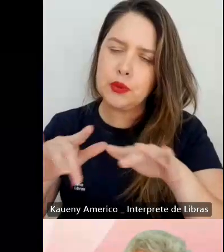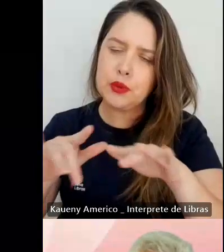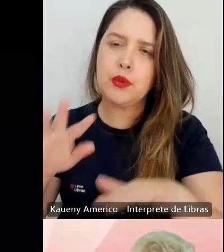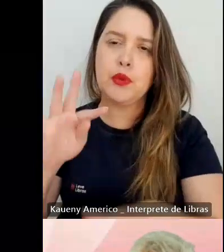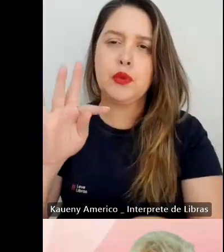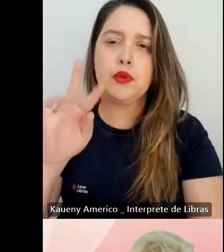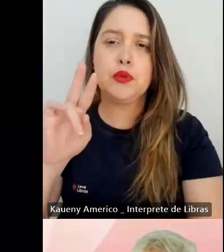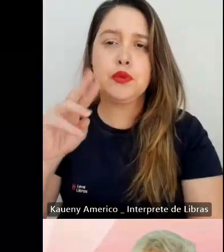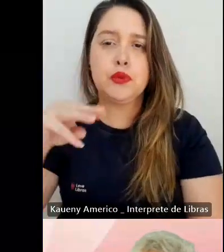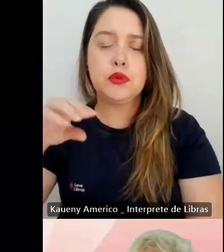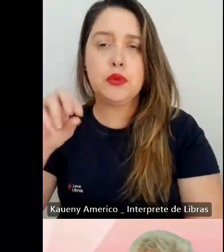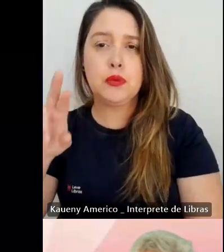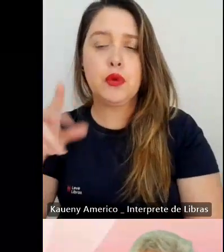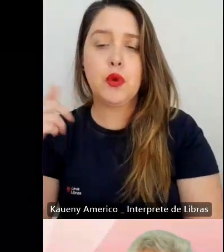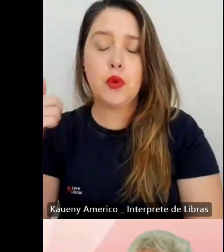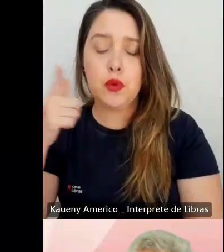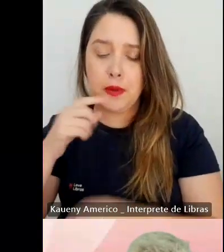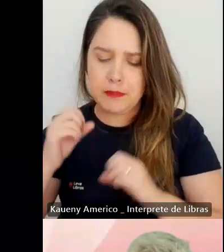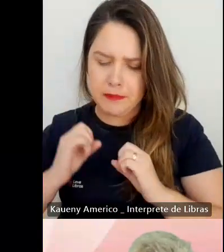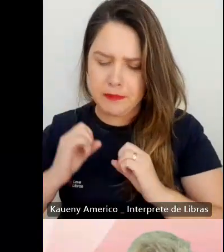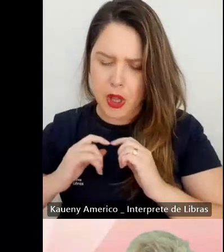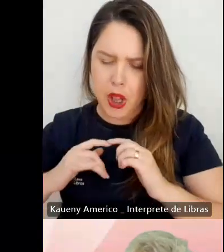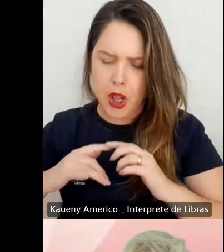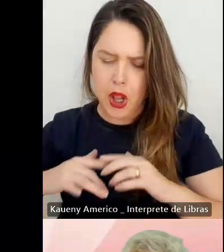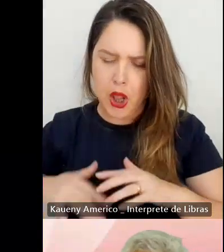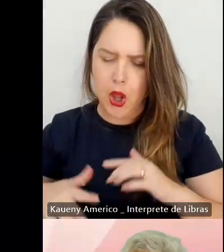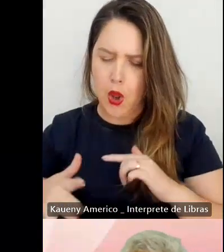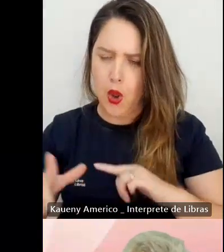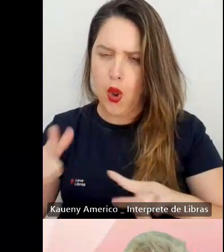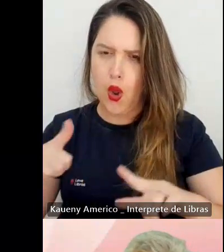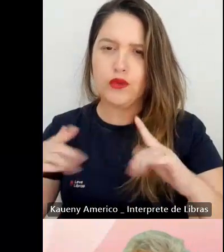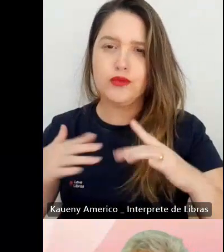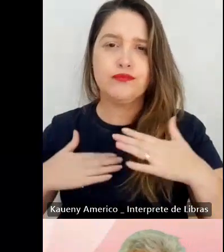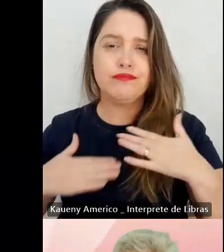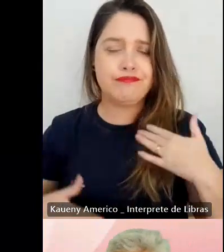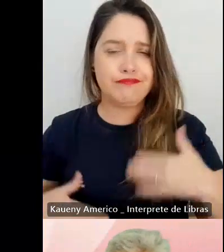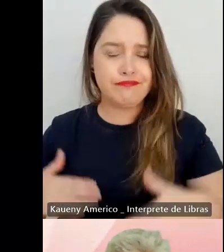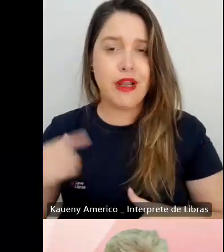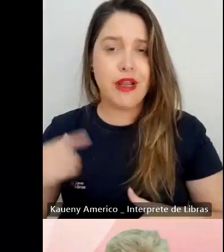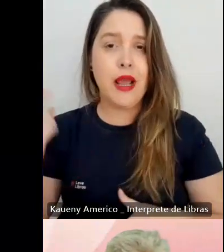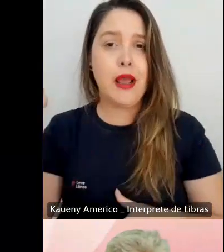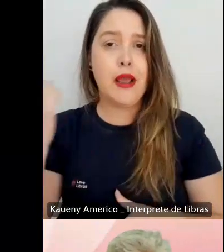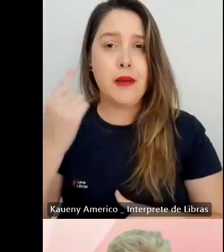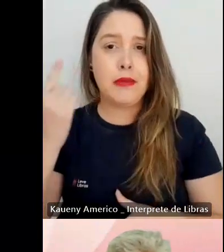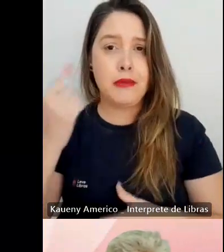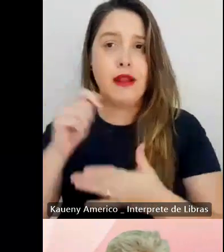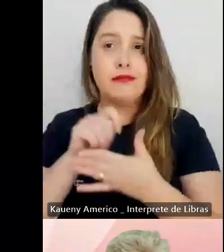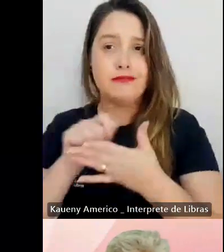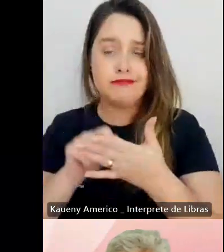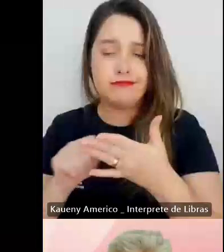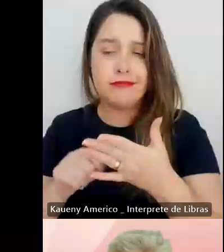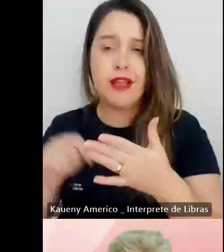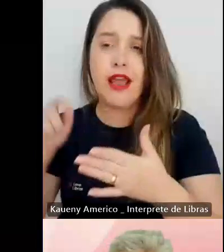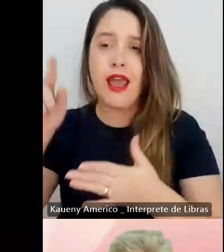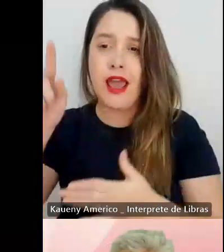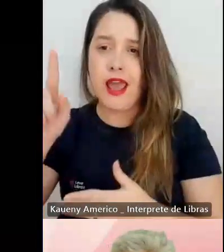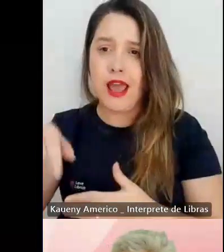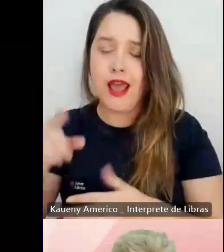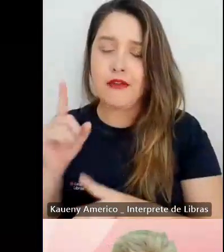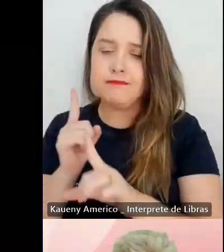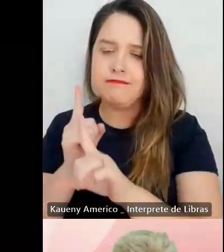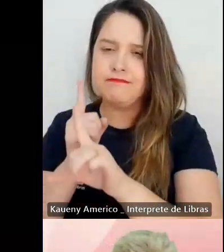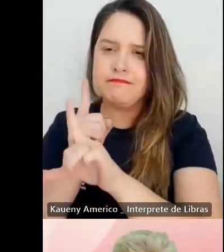invadir, ocupar e destruir outros órgãos. A primeira descrição ela foi encontrada nesse